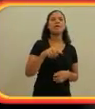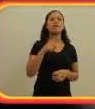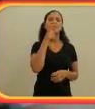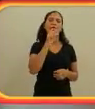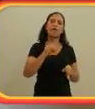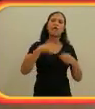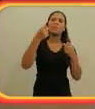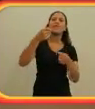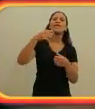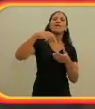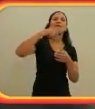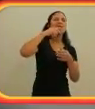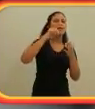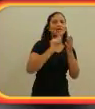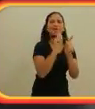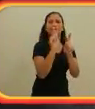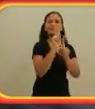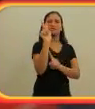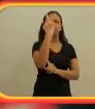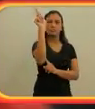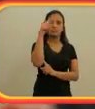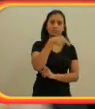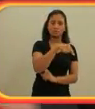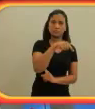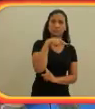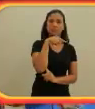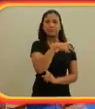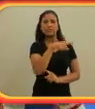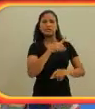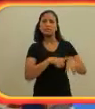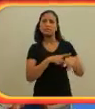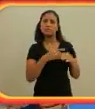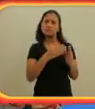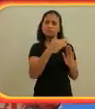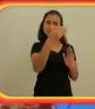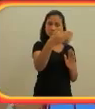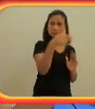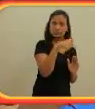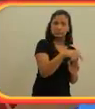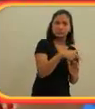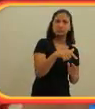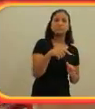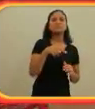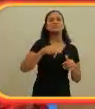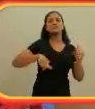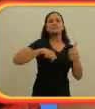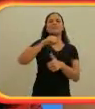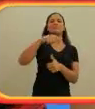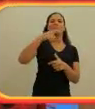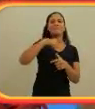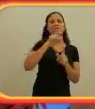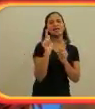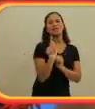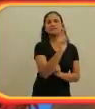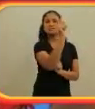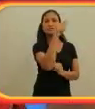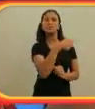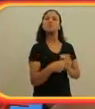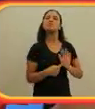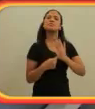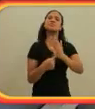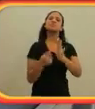que eles utilizaram para recuperar os astronautas após longos períodos no espaço. Ao retornarem,